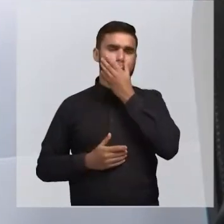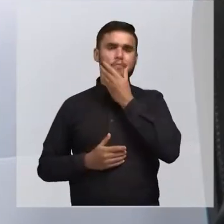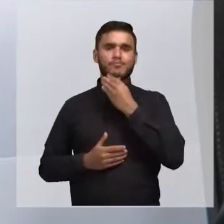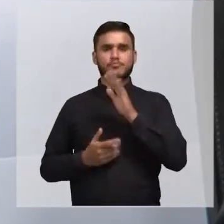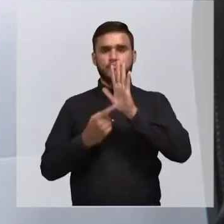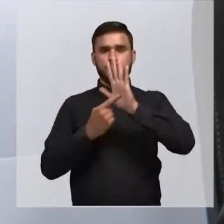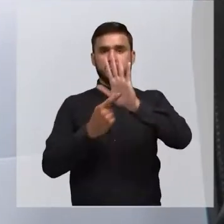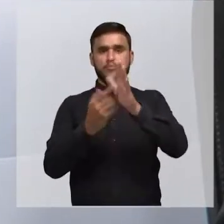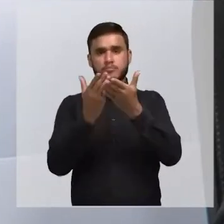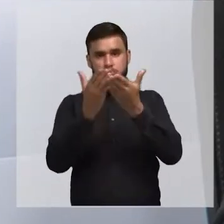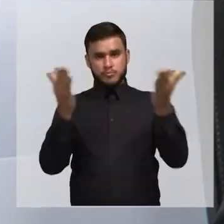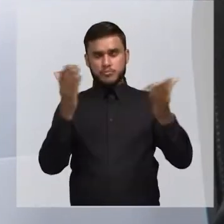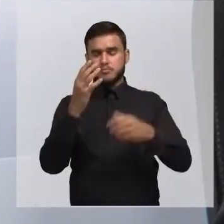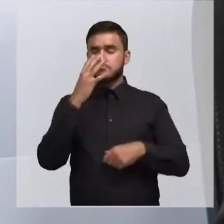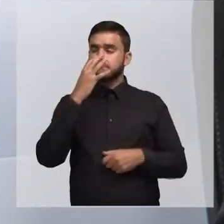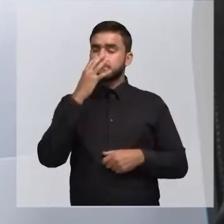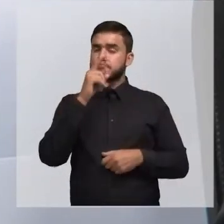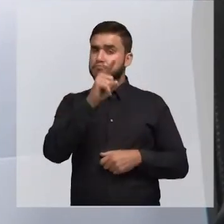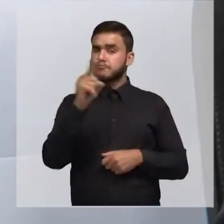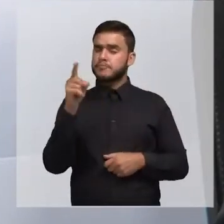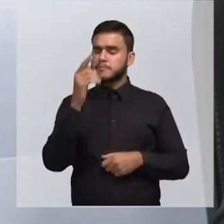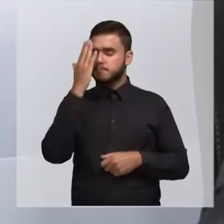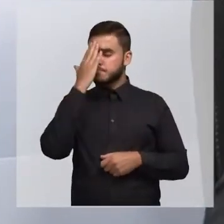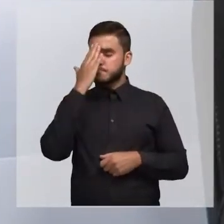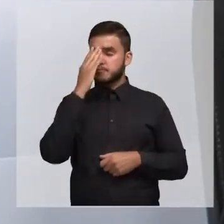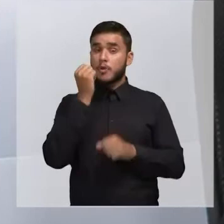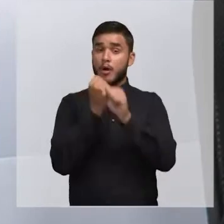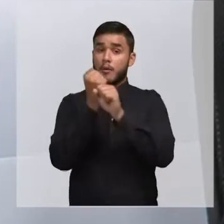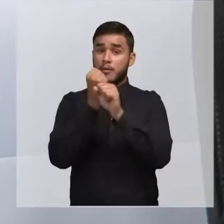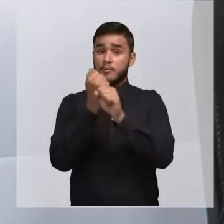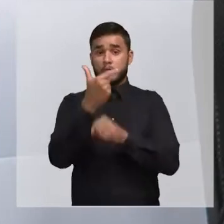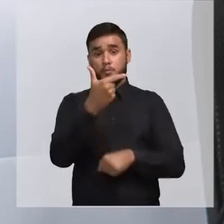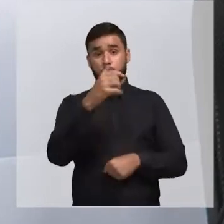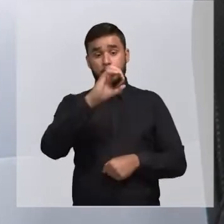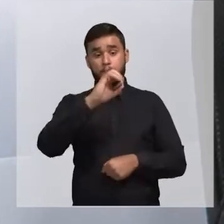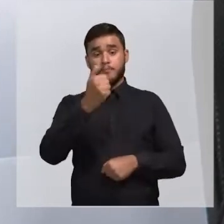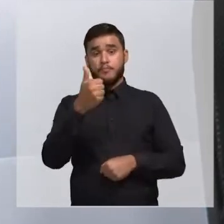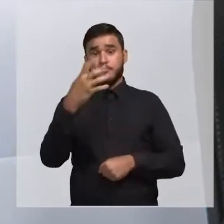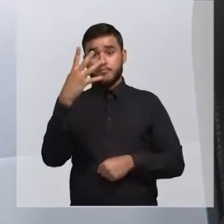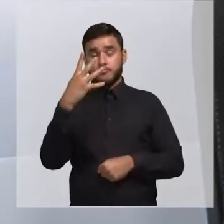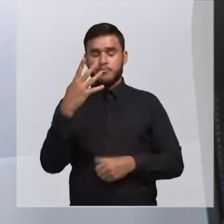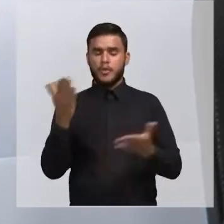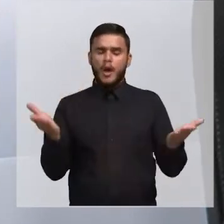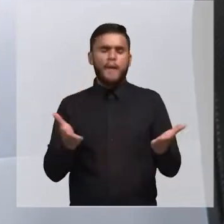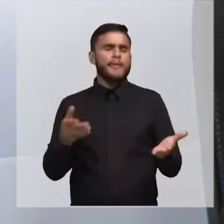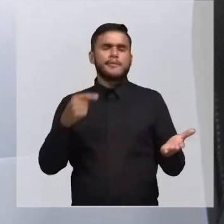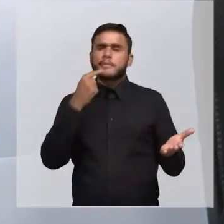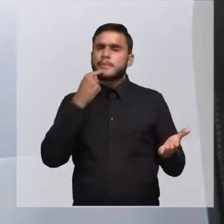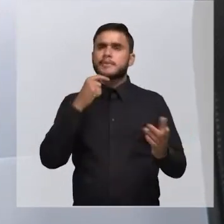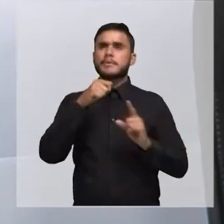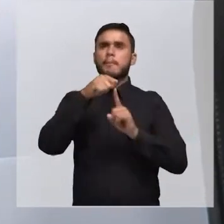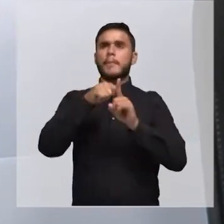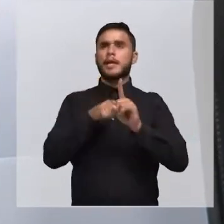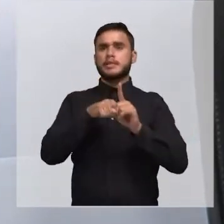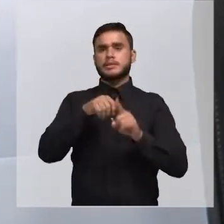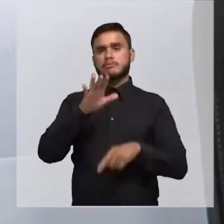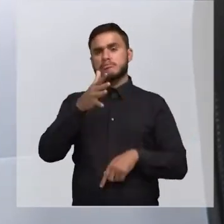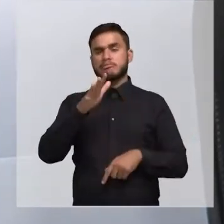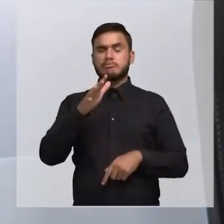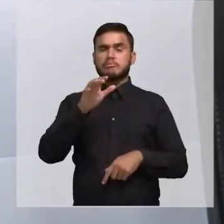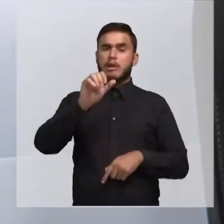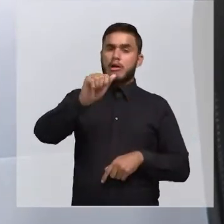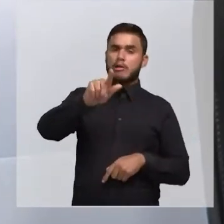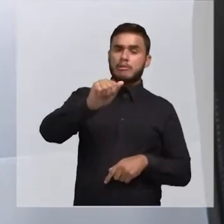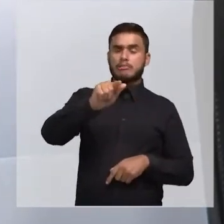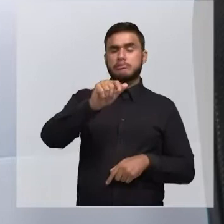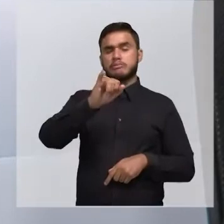o telespectador. Em 2014, nesse mesmo período aqui, eu e você estávamos conversando da ruptura de